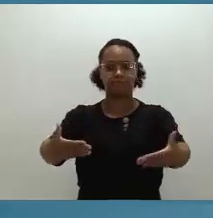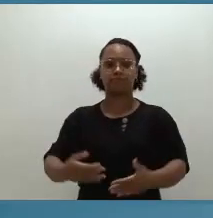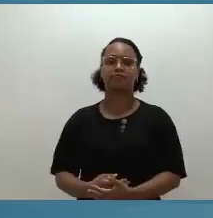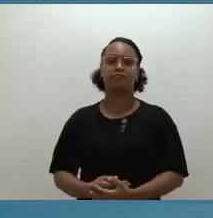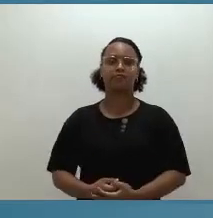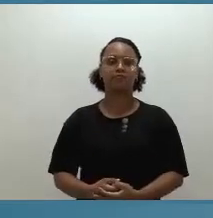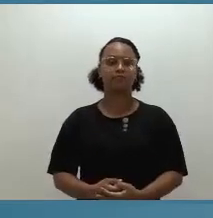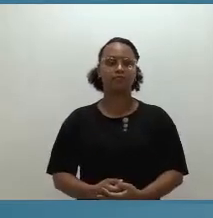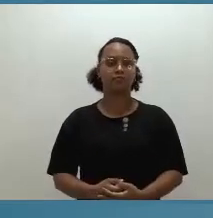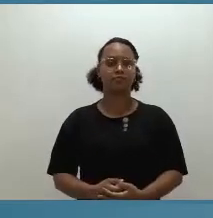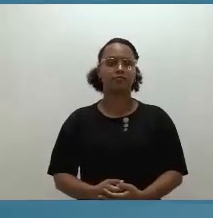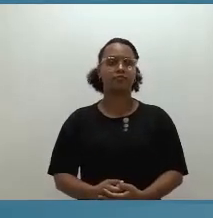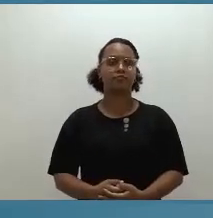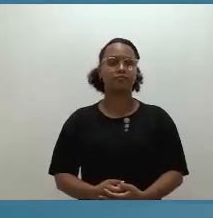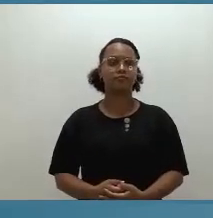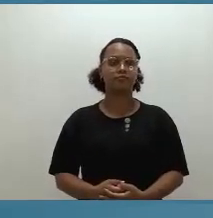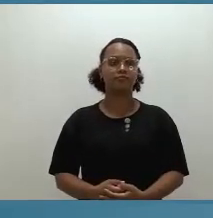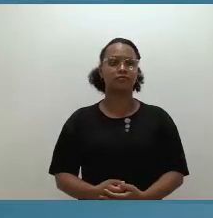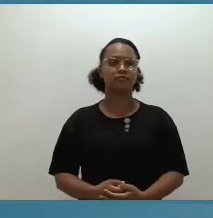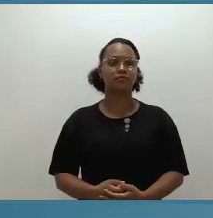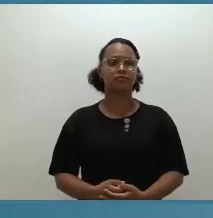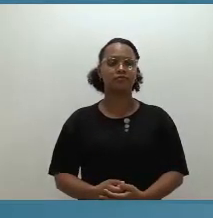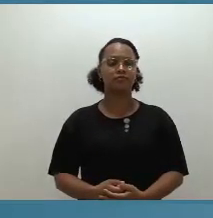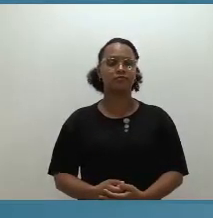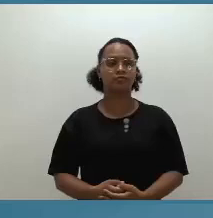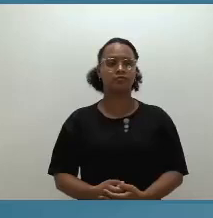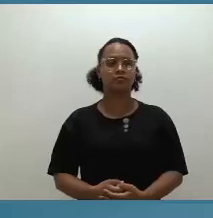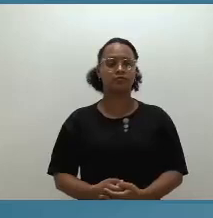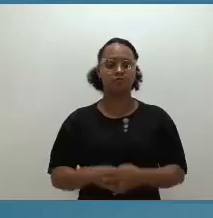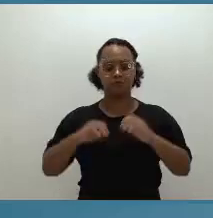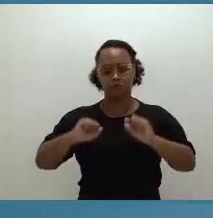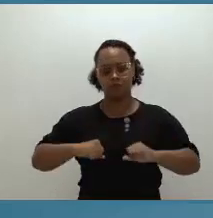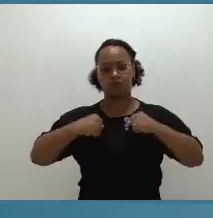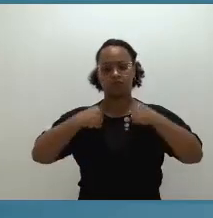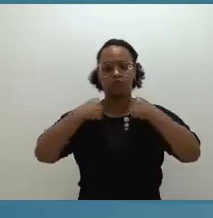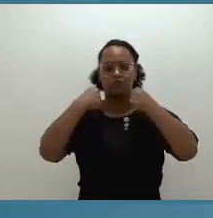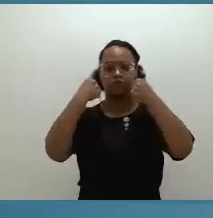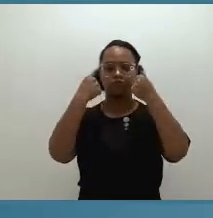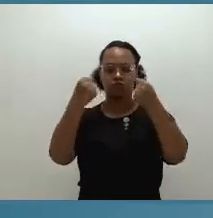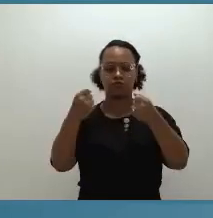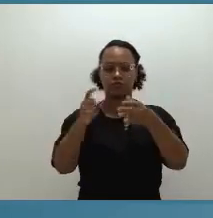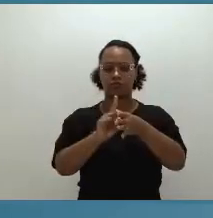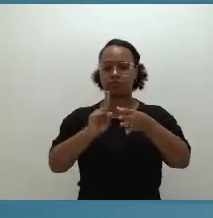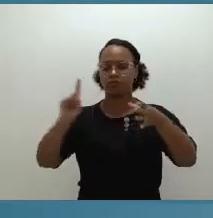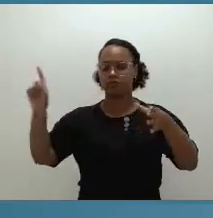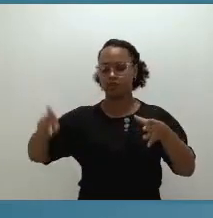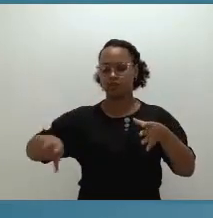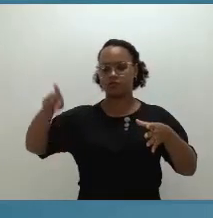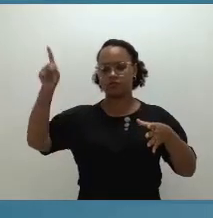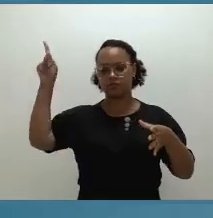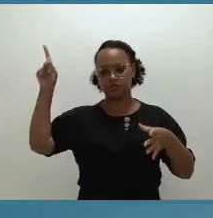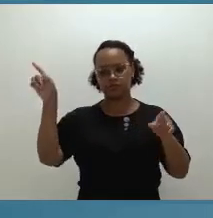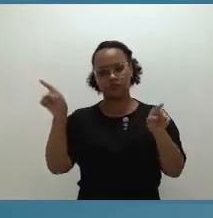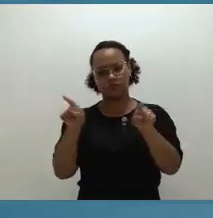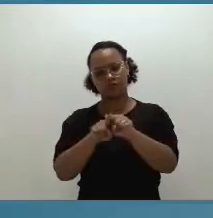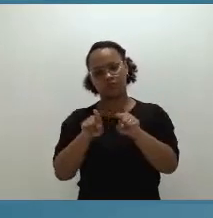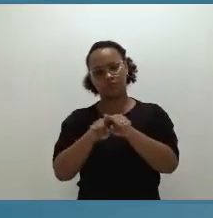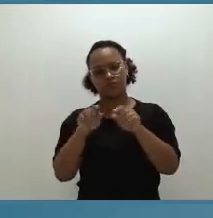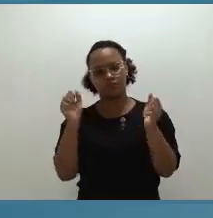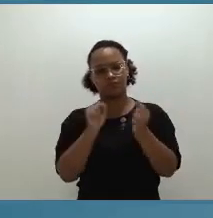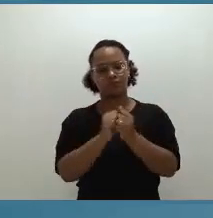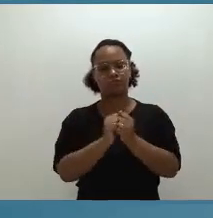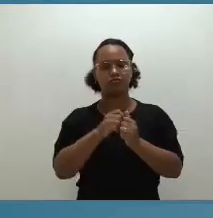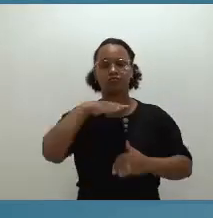farei para que quando eu saia dessa presidência, eu saia também com Vossa Excelência de